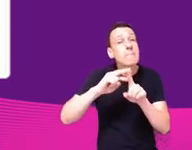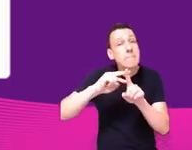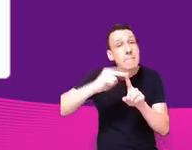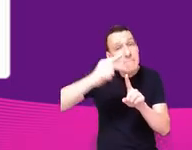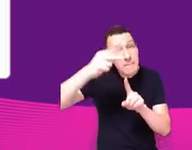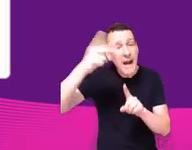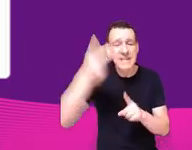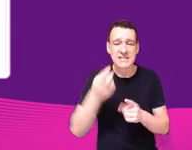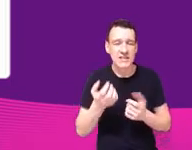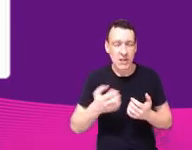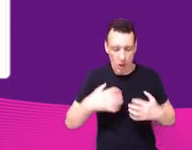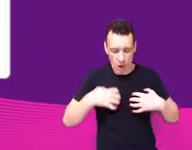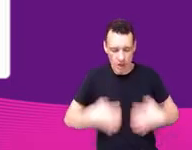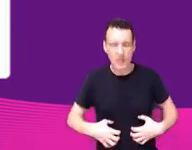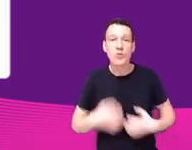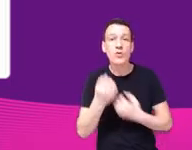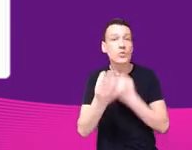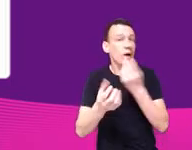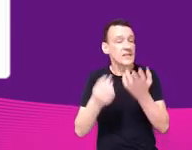2020.